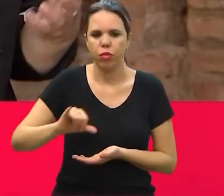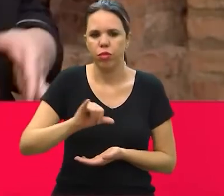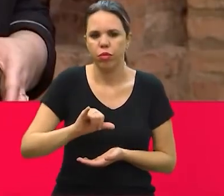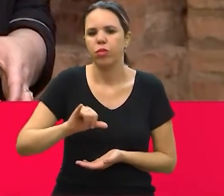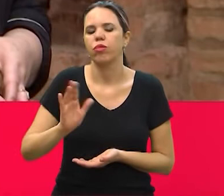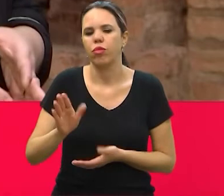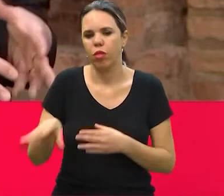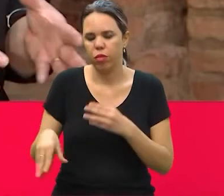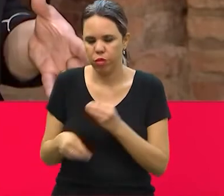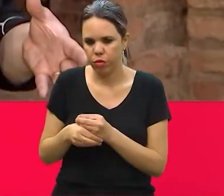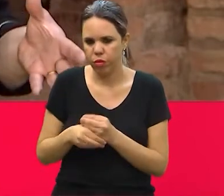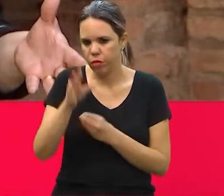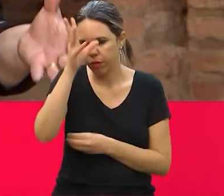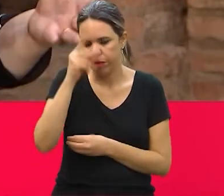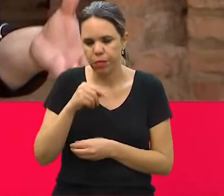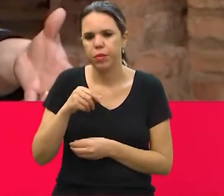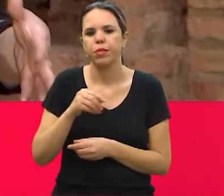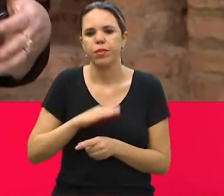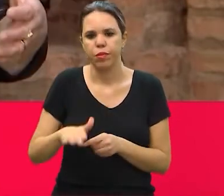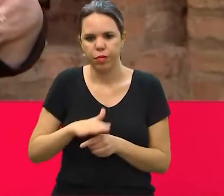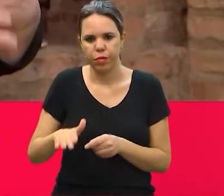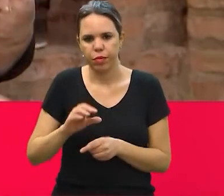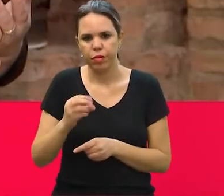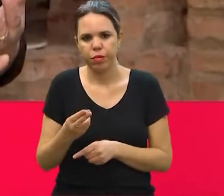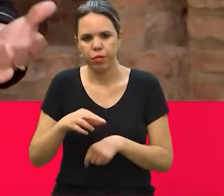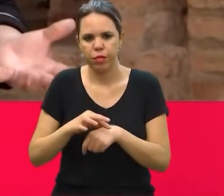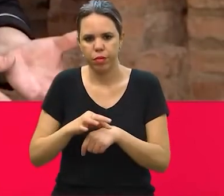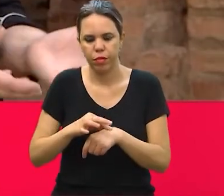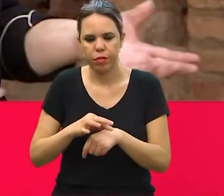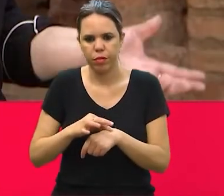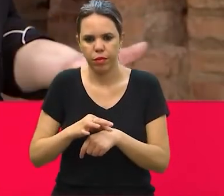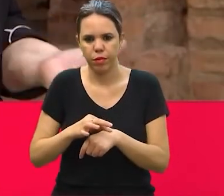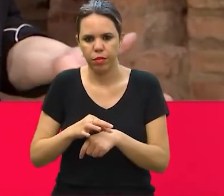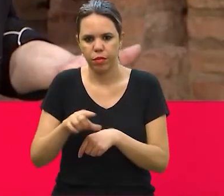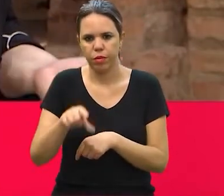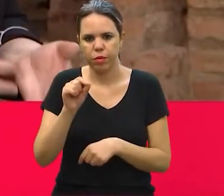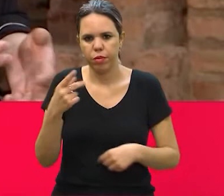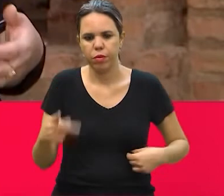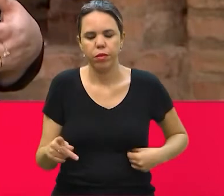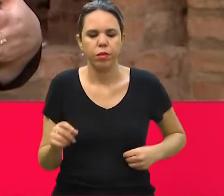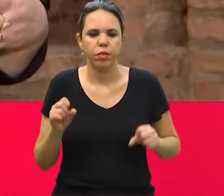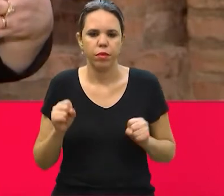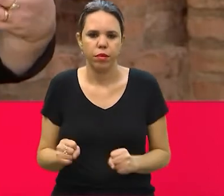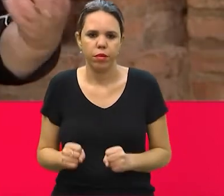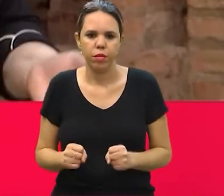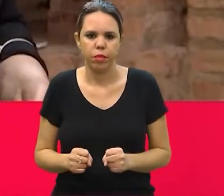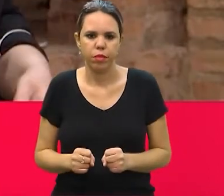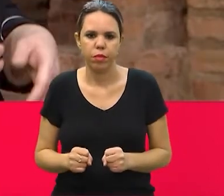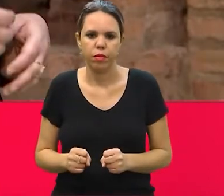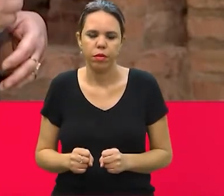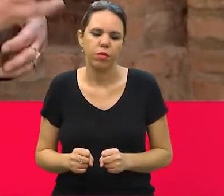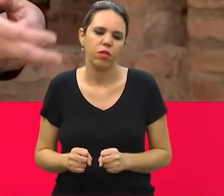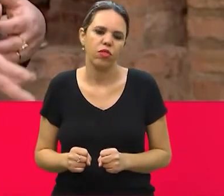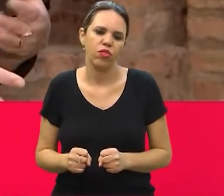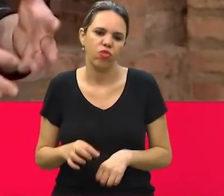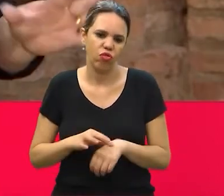Daí você já acrescenta o frango desfiado ou a carne desfiada que você escolheu, né? Que pode ser a carne de